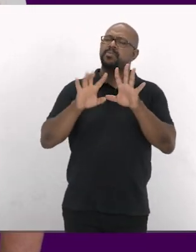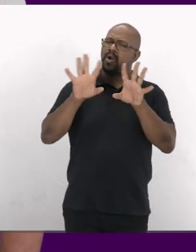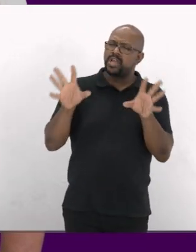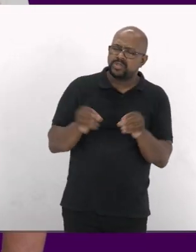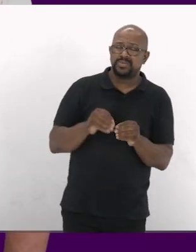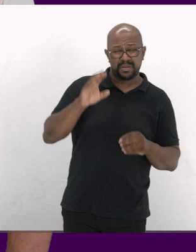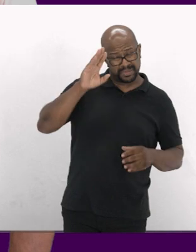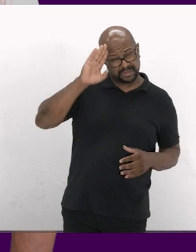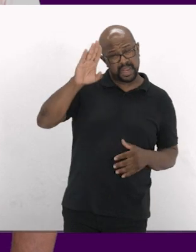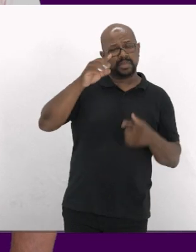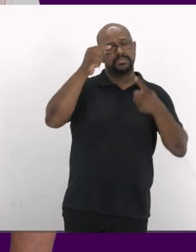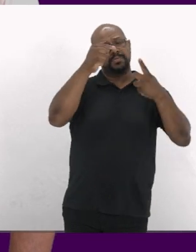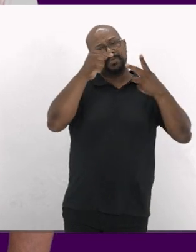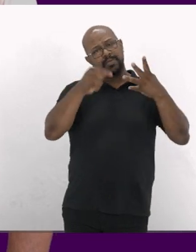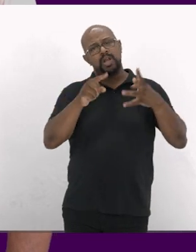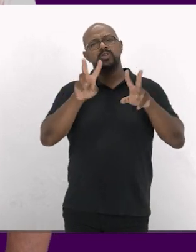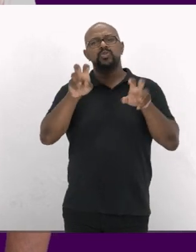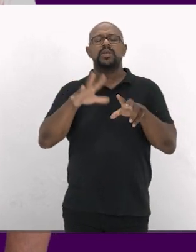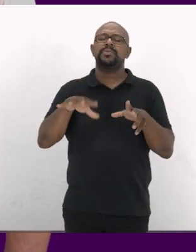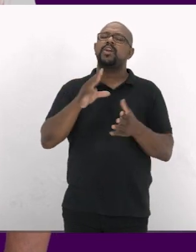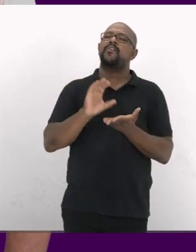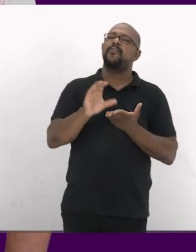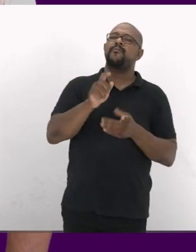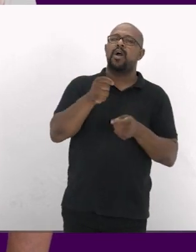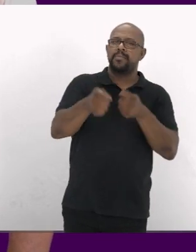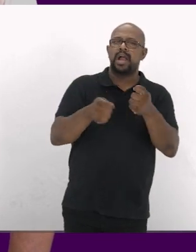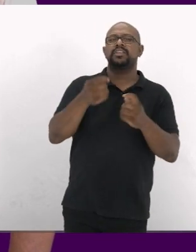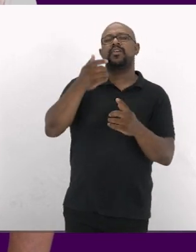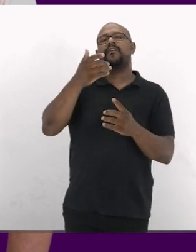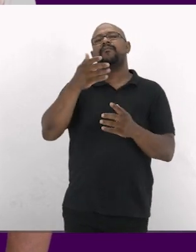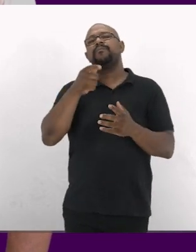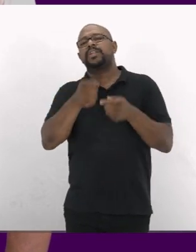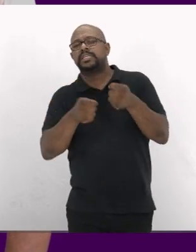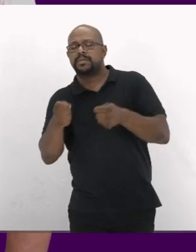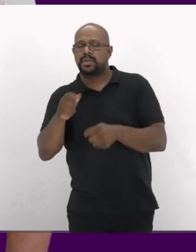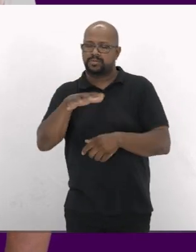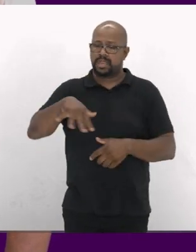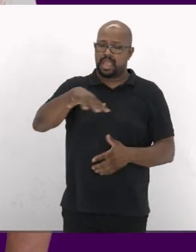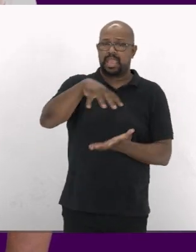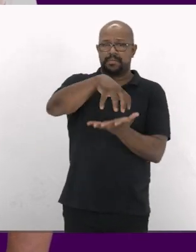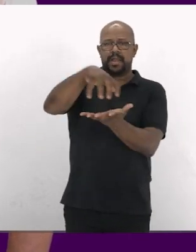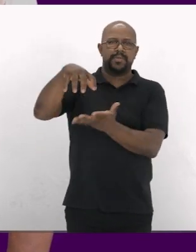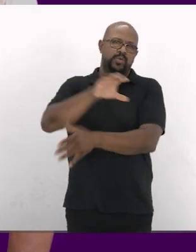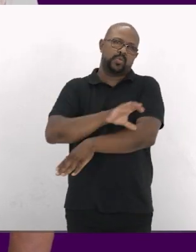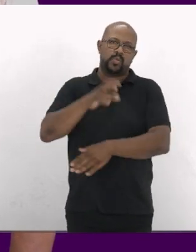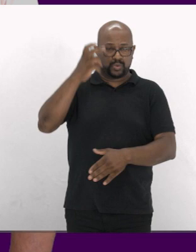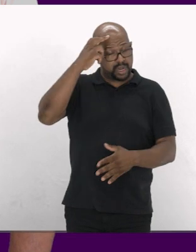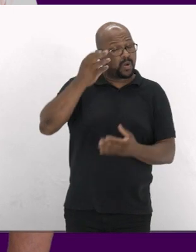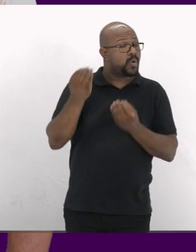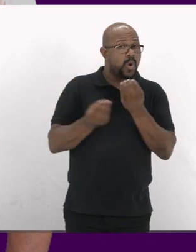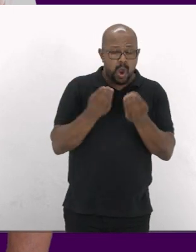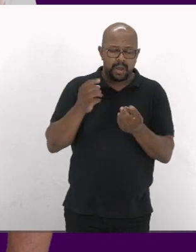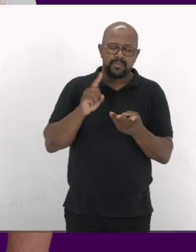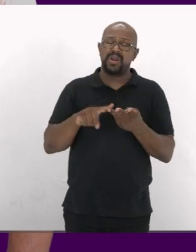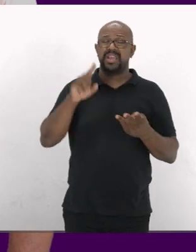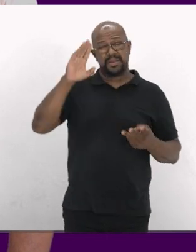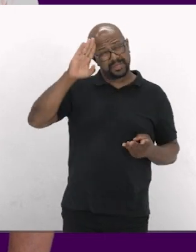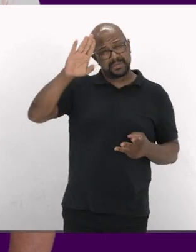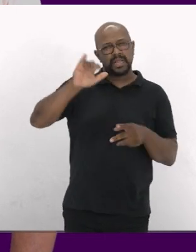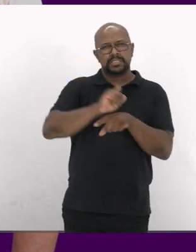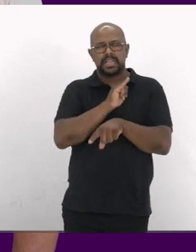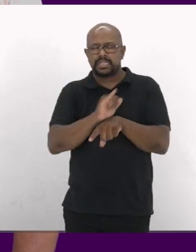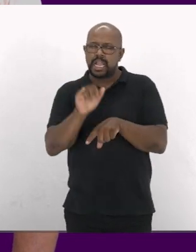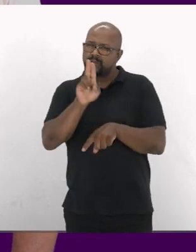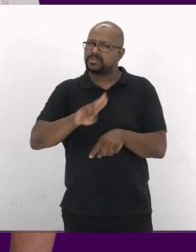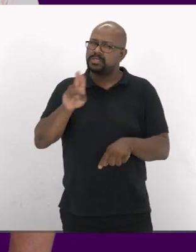apresentamos um resumo com os principais tópicos sobre os mecanismos de fomento e financiamento a equipamentos culturais, como funcionam e as